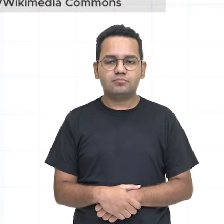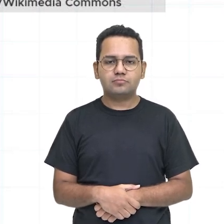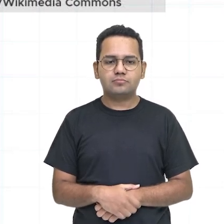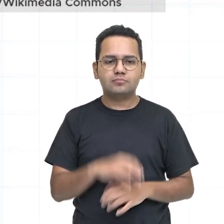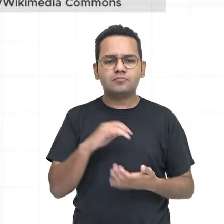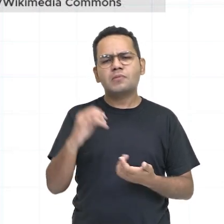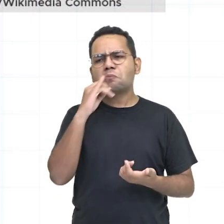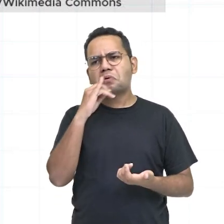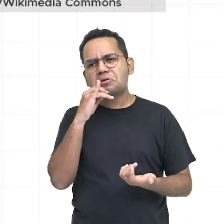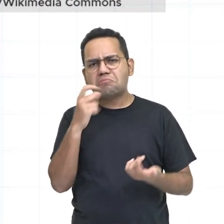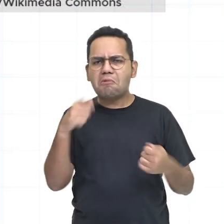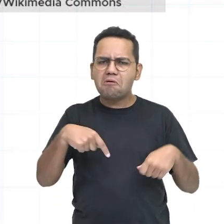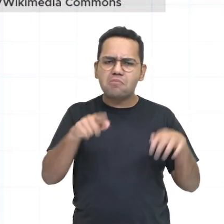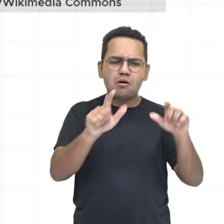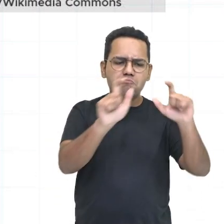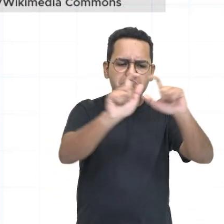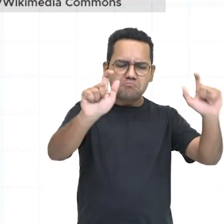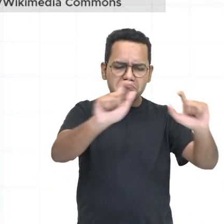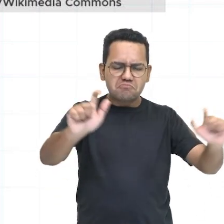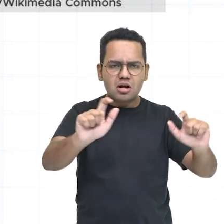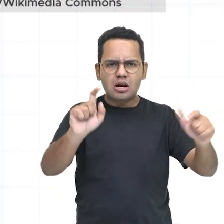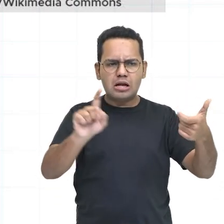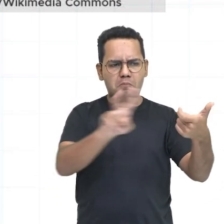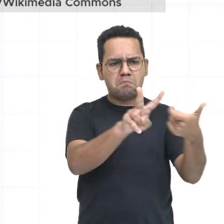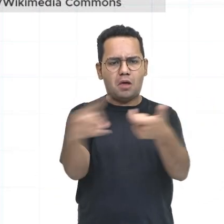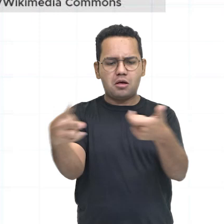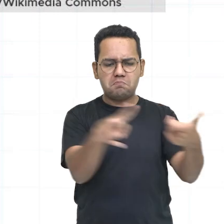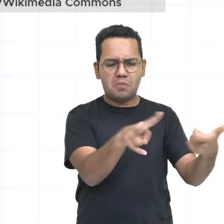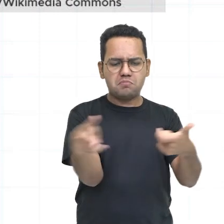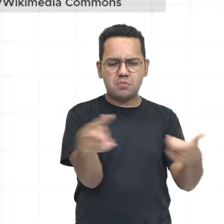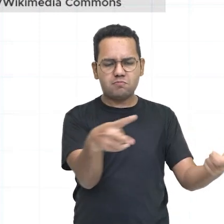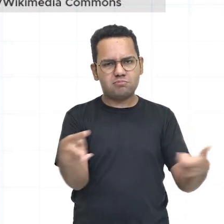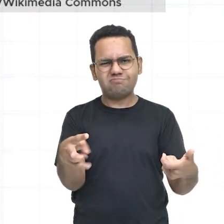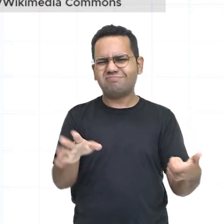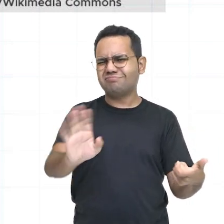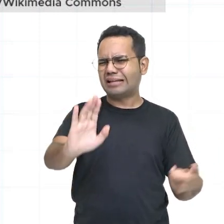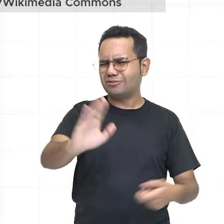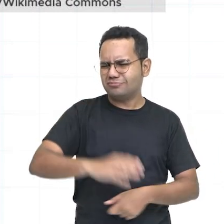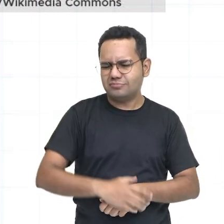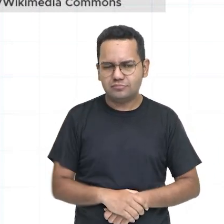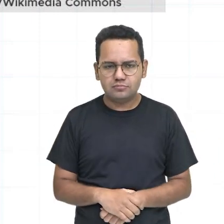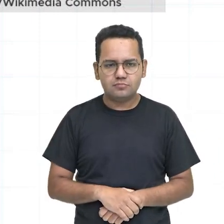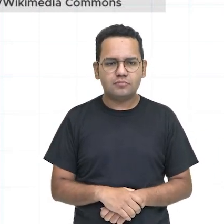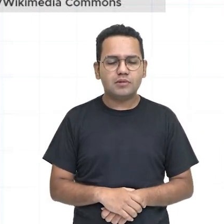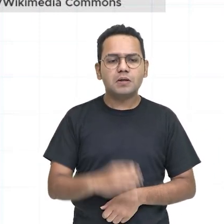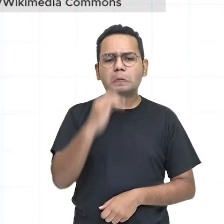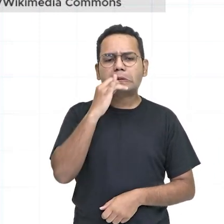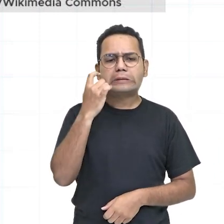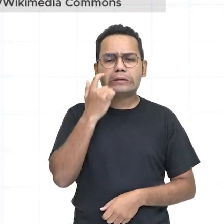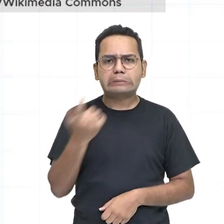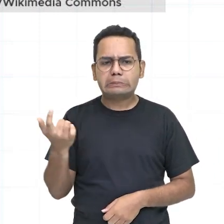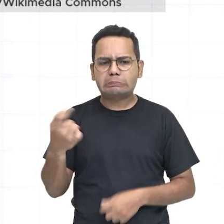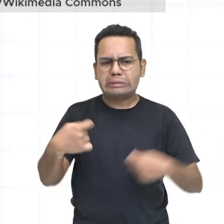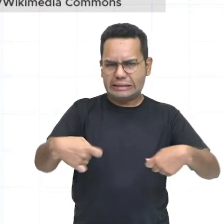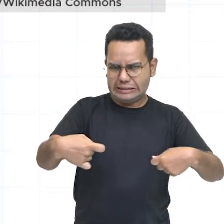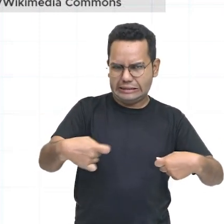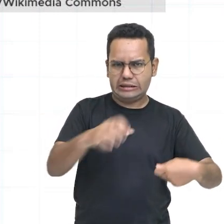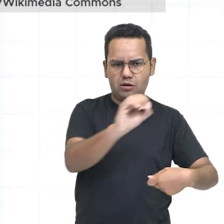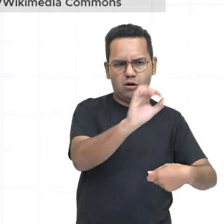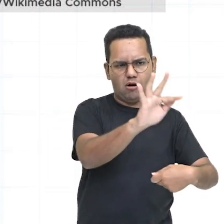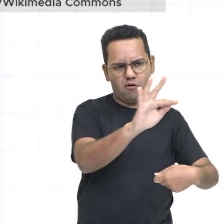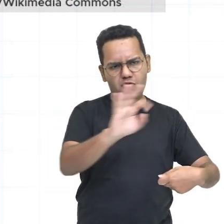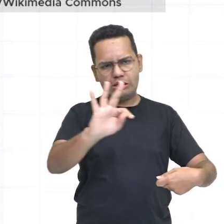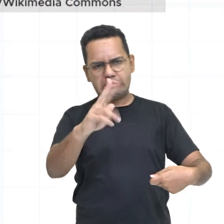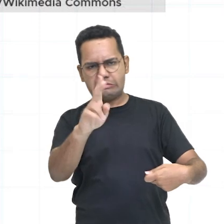ficar traduzindo letrinha por letrinha. Por exemplo, não precisa eu ver a tradução do the, do